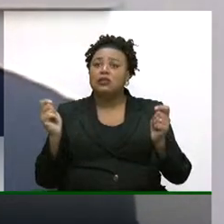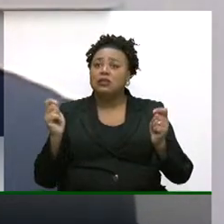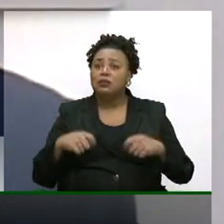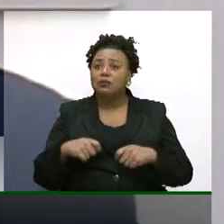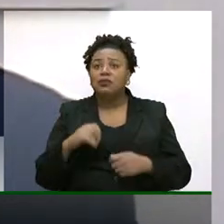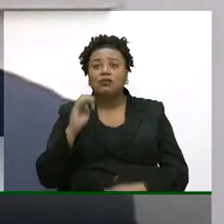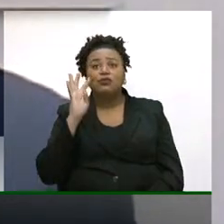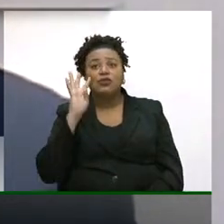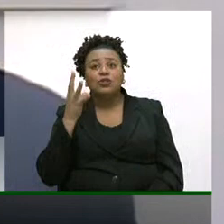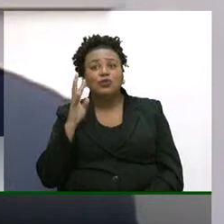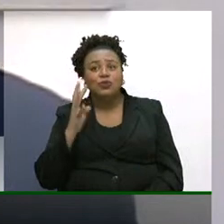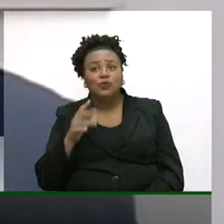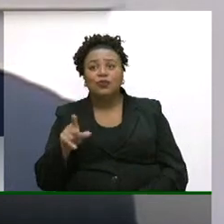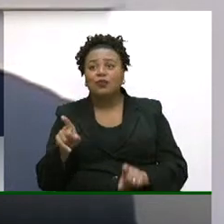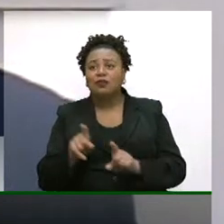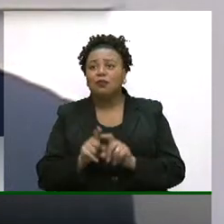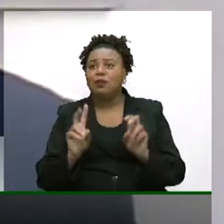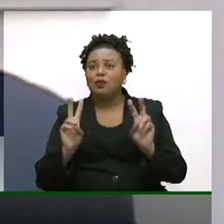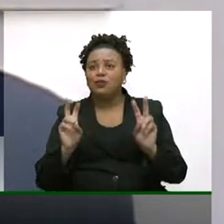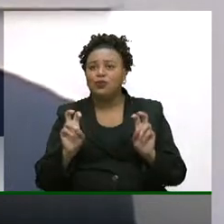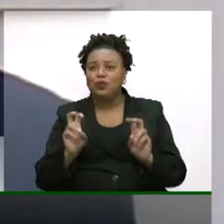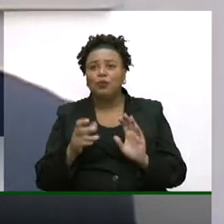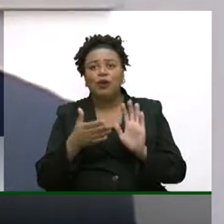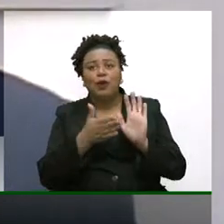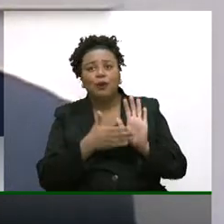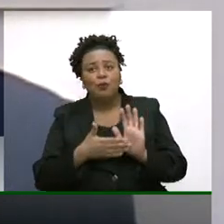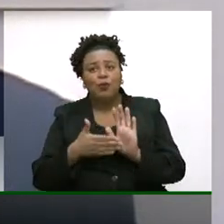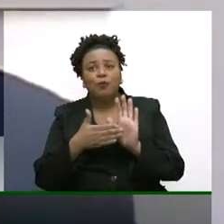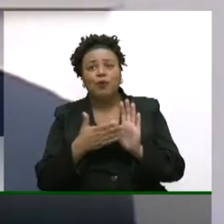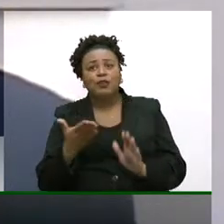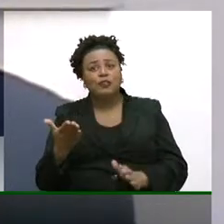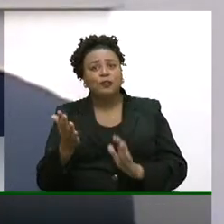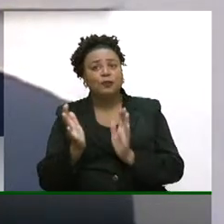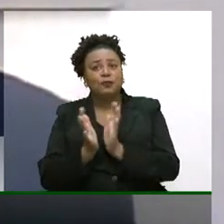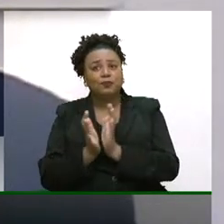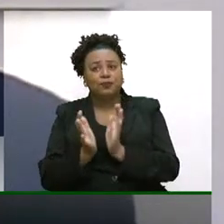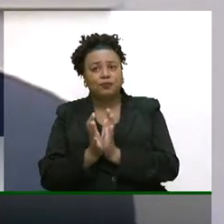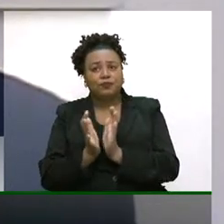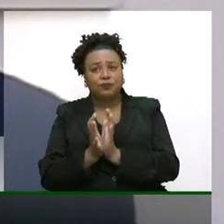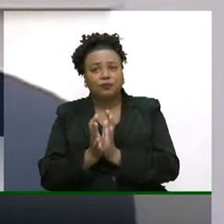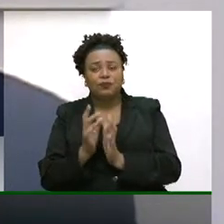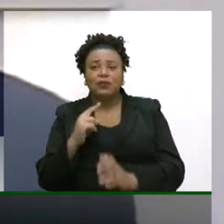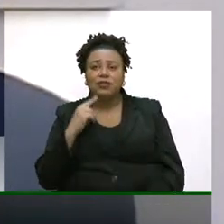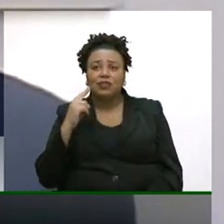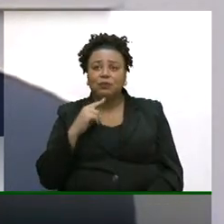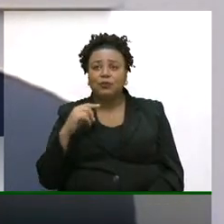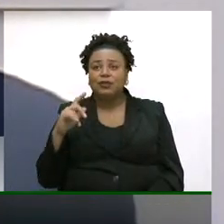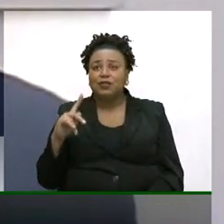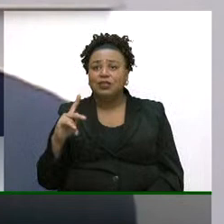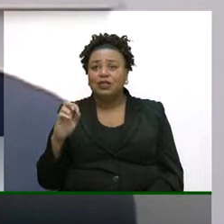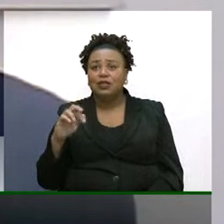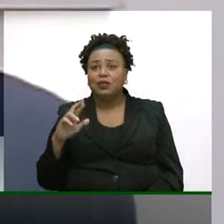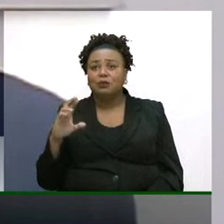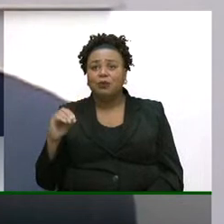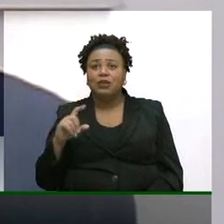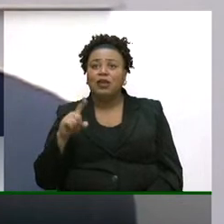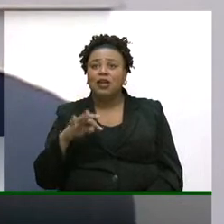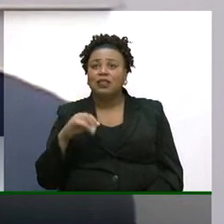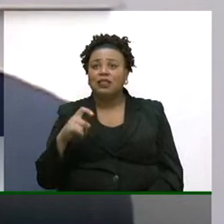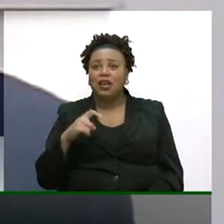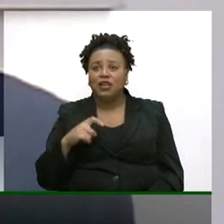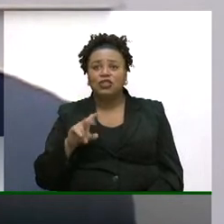de deliberarmos, inclusive sobre a proposição do nobre colega deputado Pedro, que são as taxas de